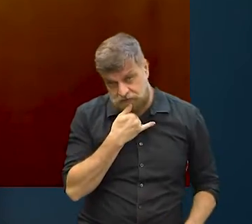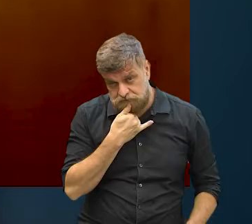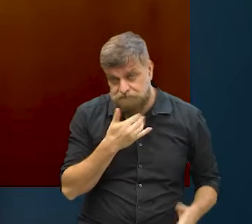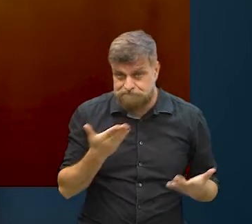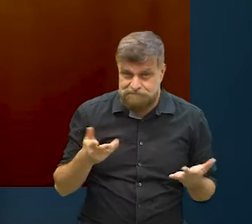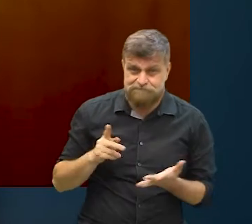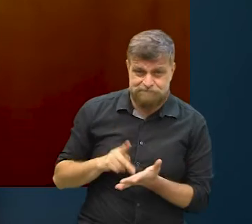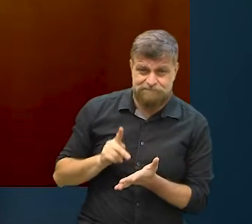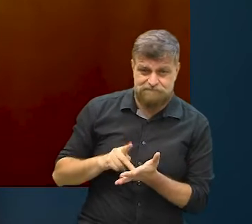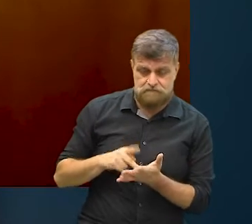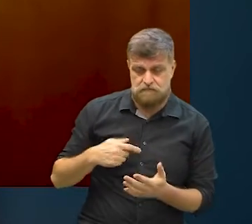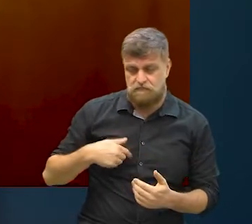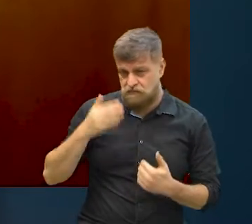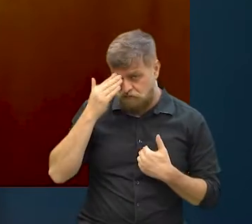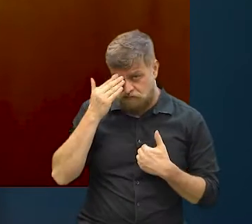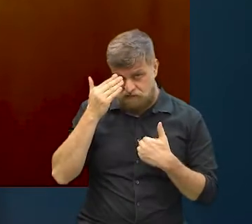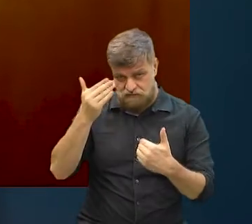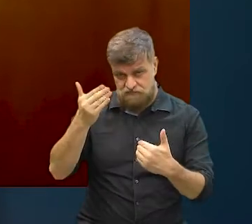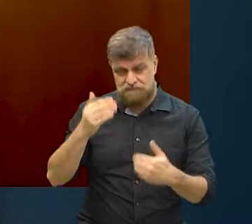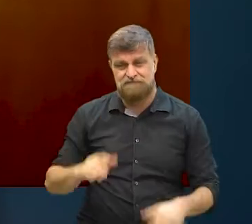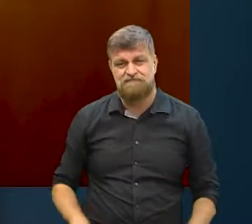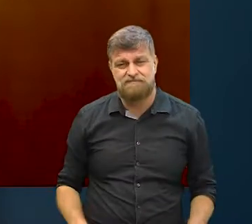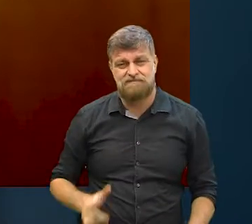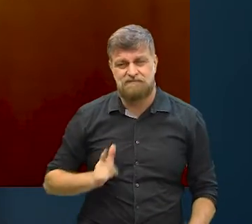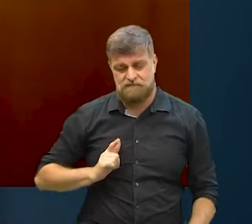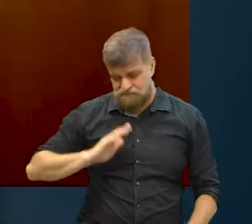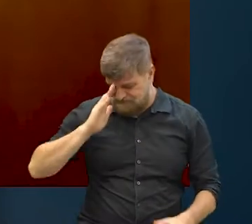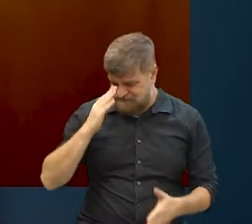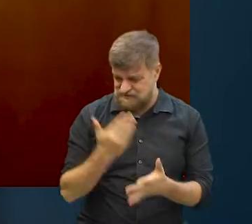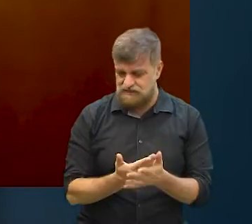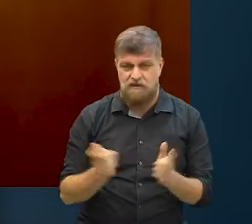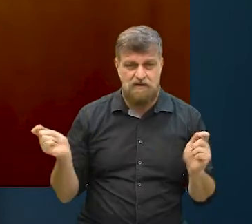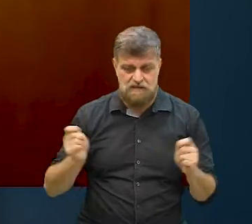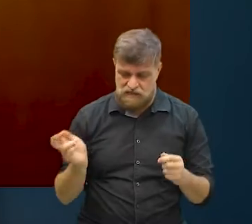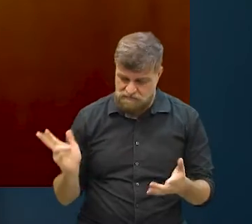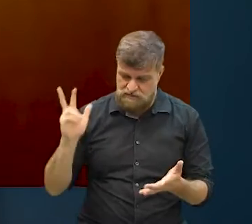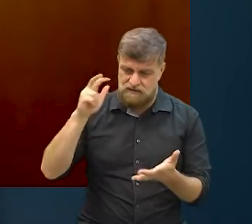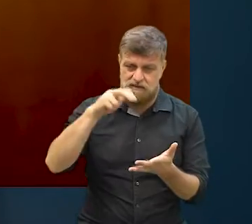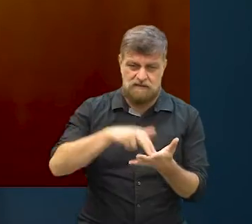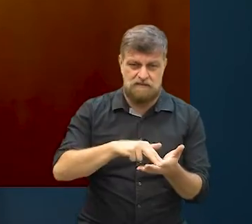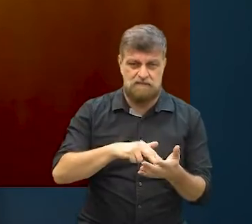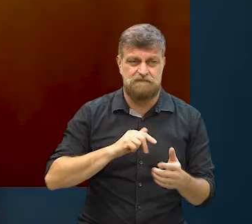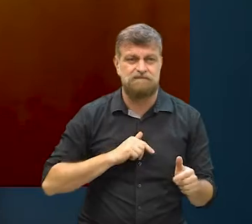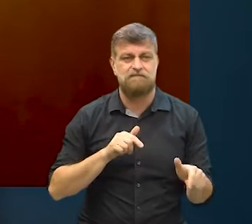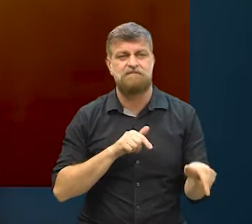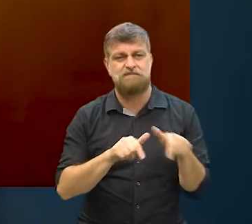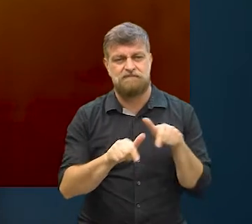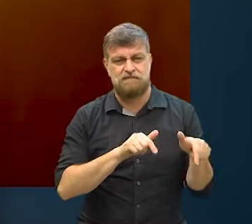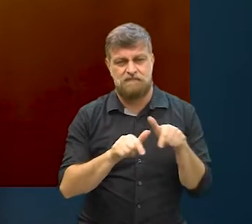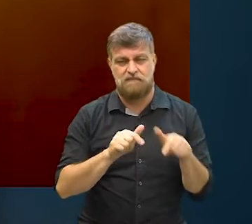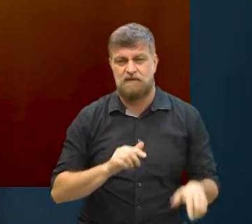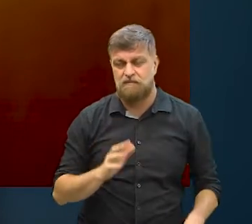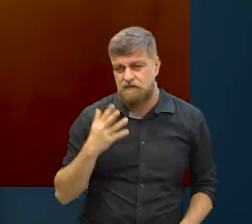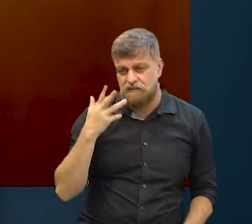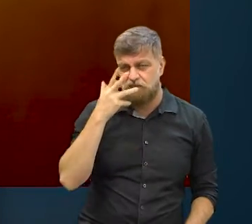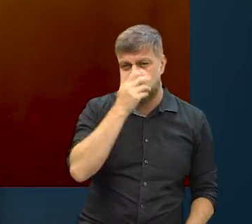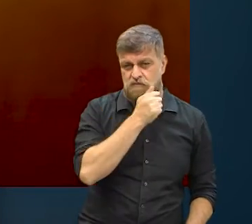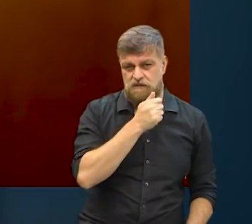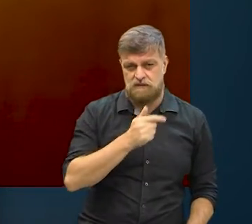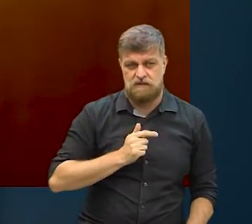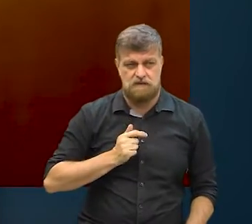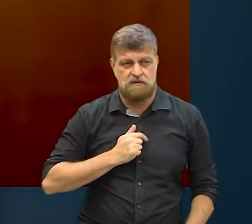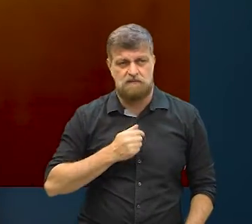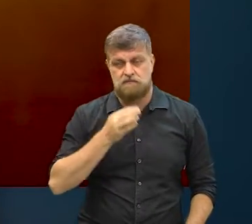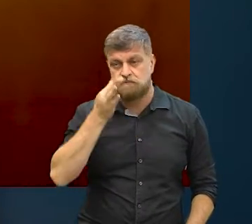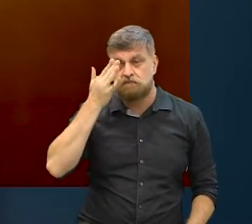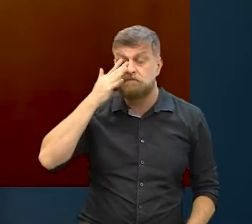triste isso, mas eu acredito que dá para quem gosta voltar ainda nessa área de trabalho, porque é uma área muito linda.